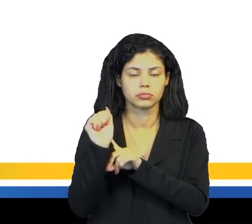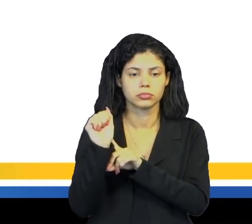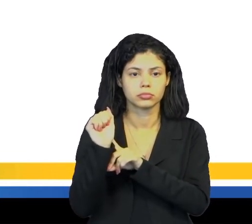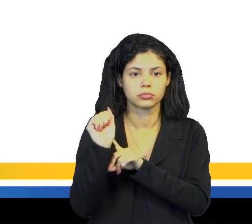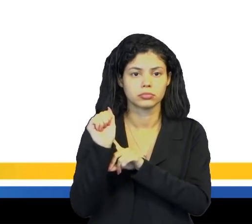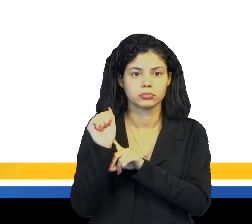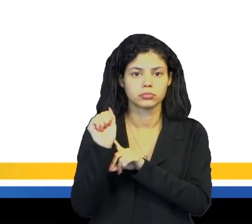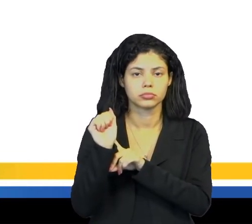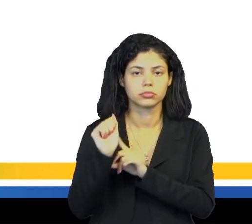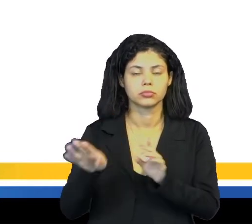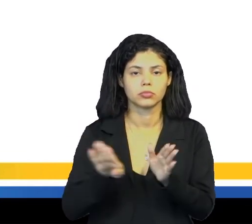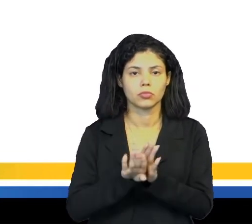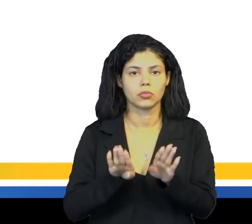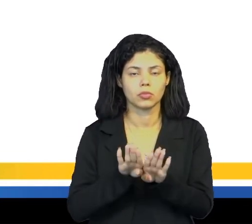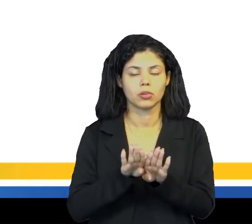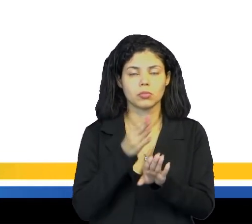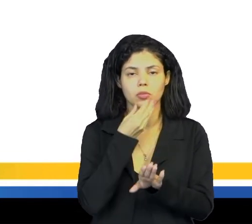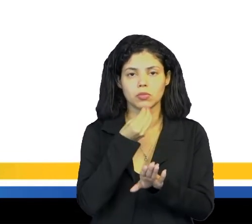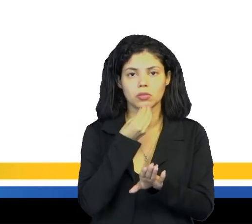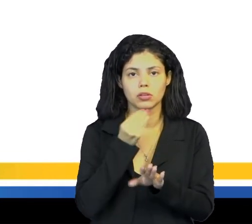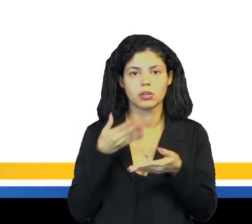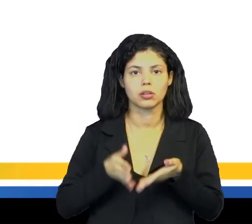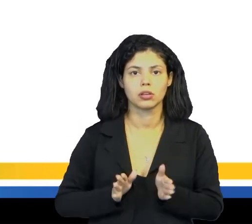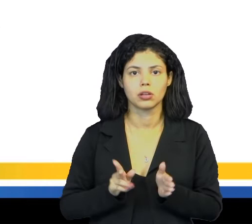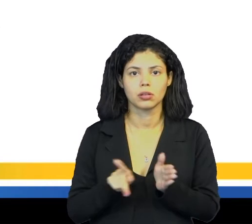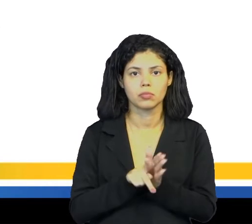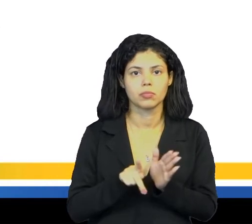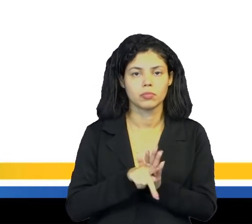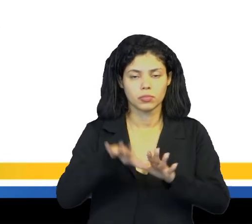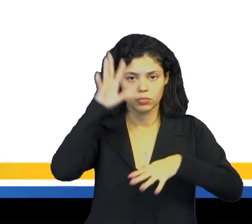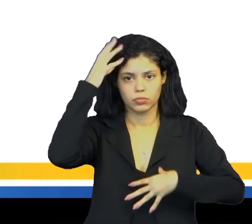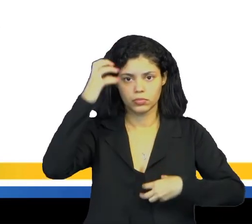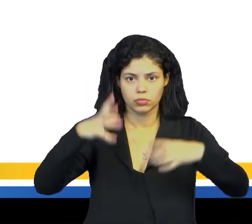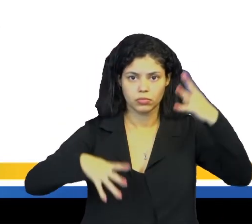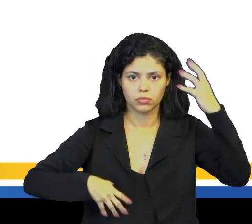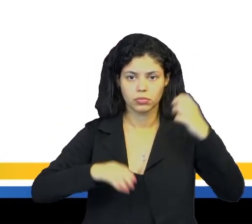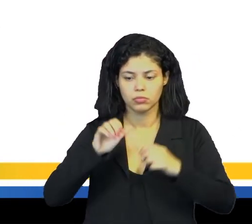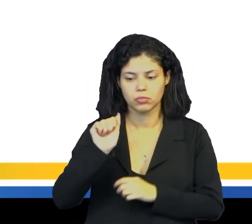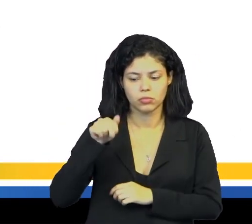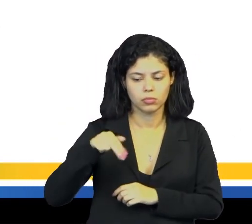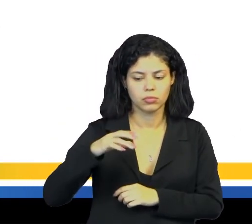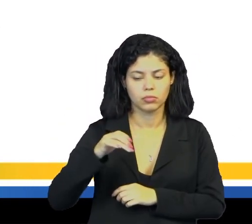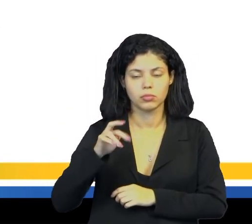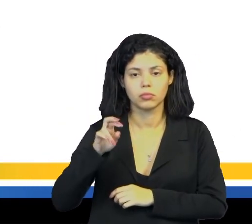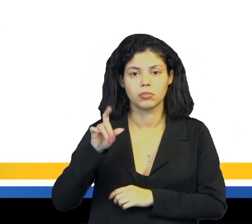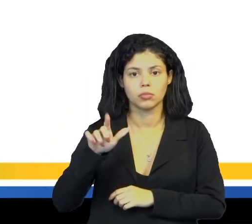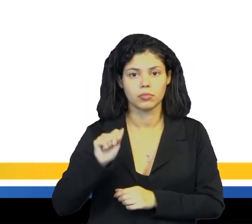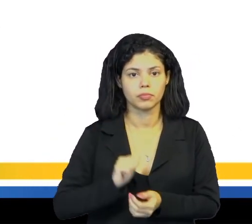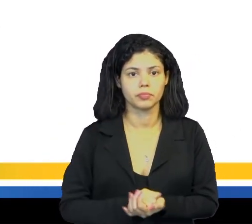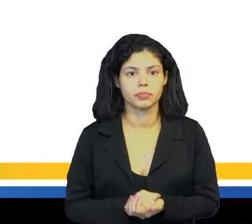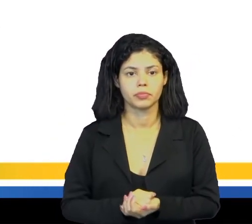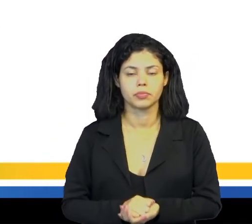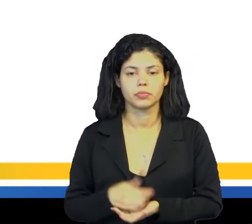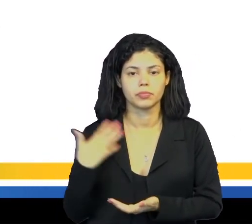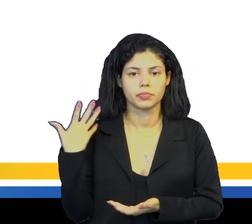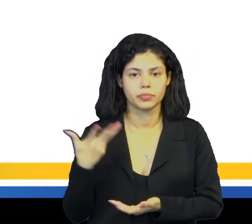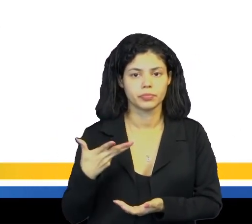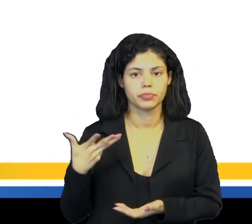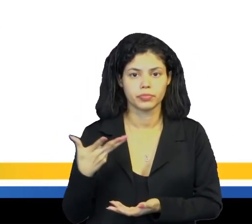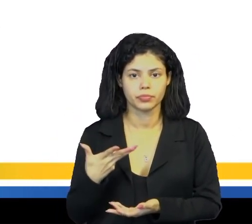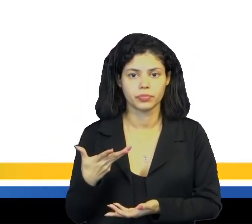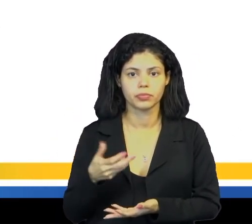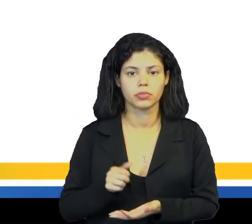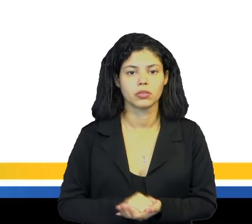um ancestral em comum que dos primatas, dos macacos. Todos nós somos primatas. Então, esse embasamento de